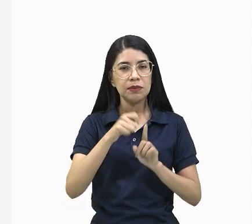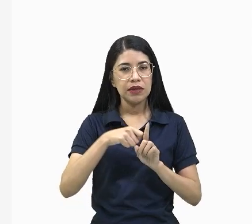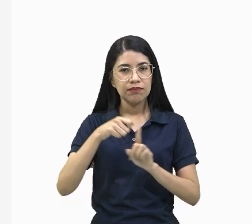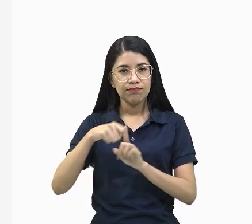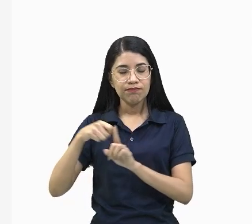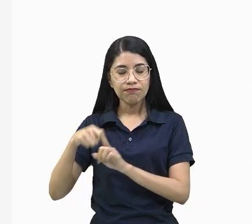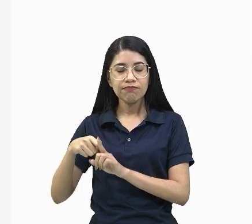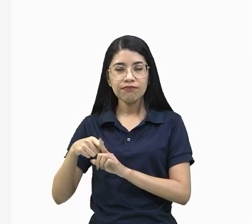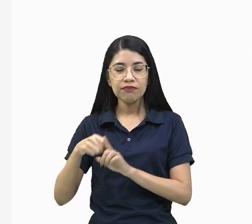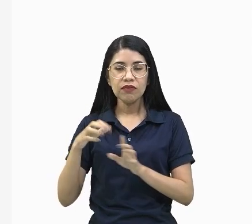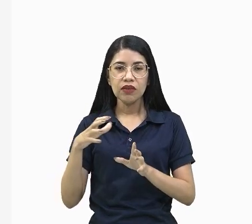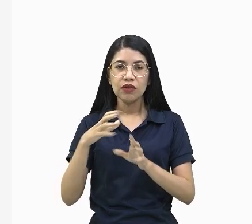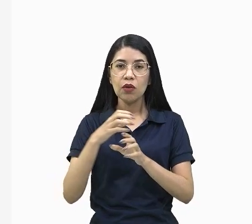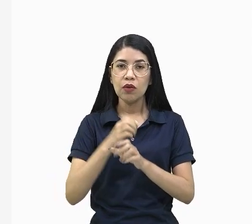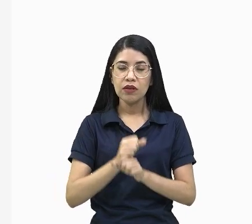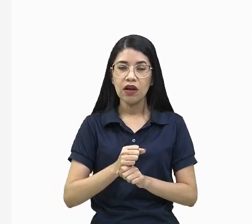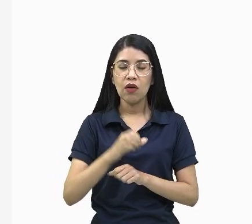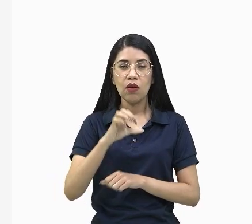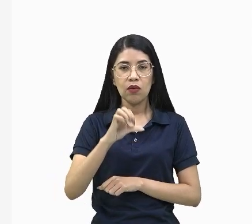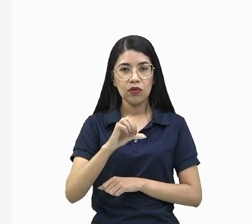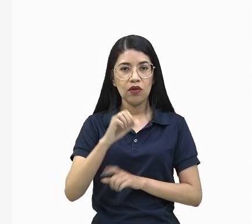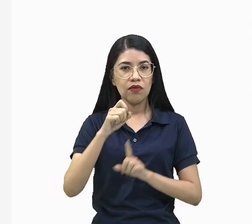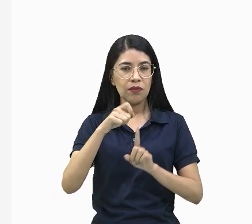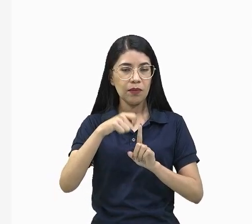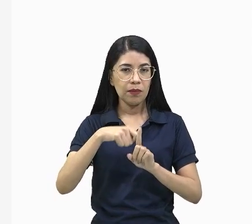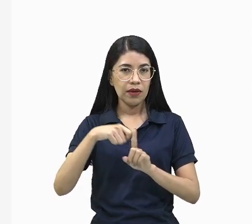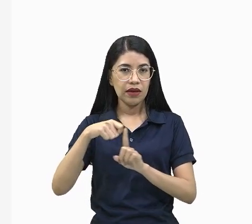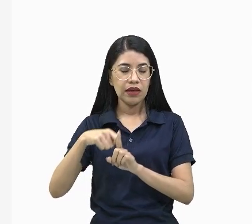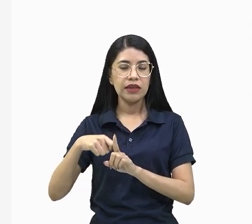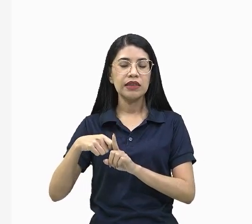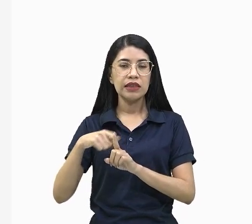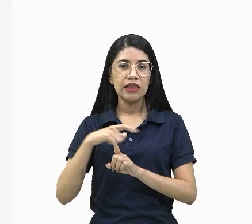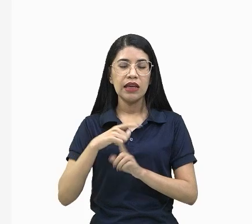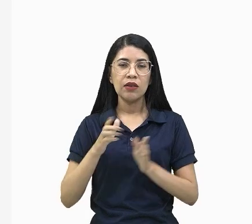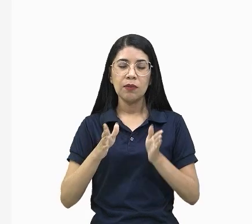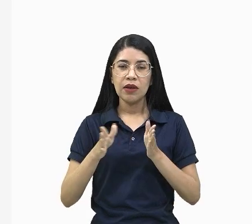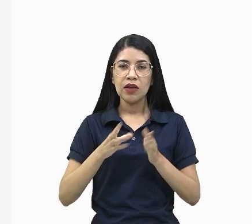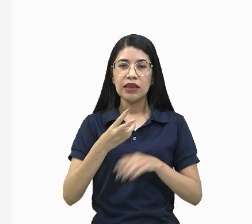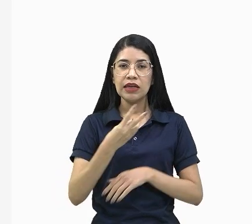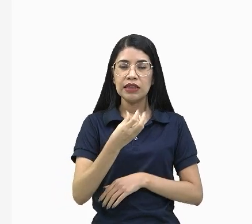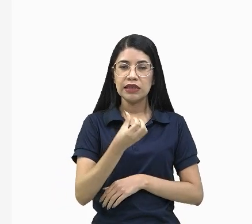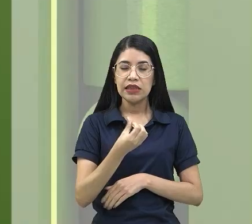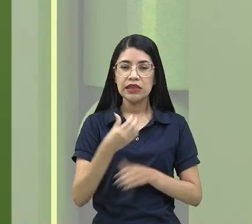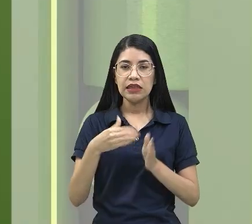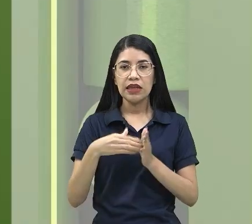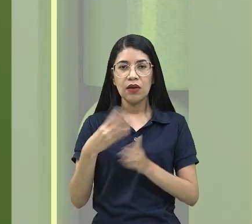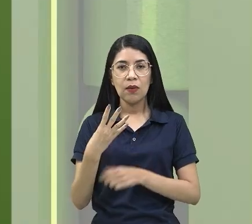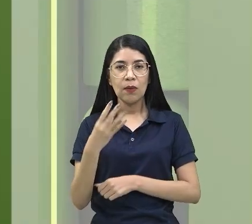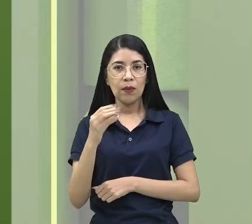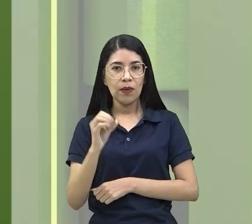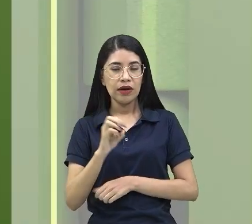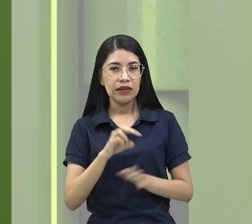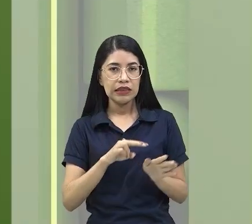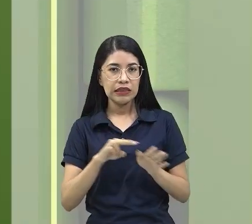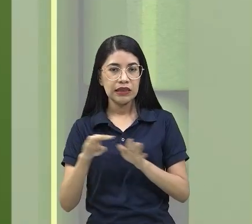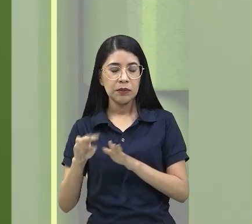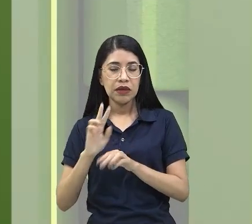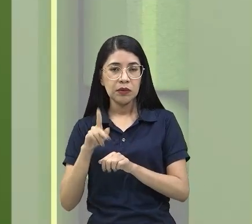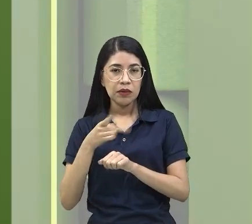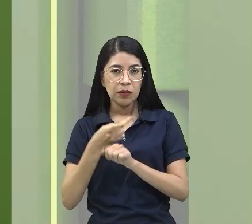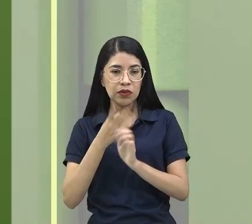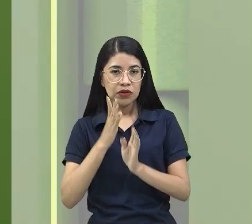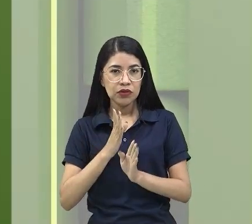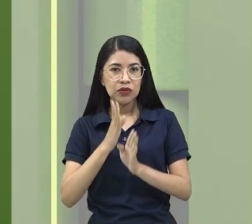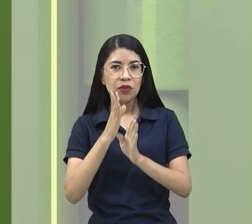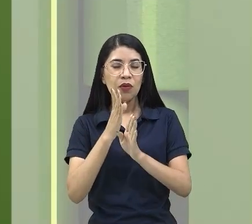duração, totalizando aí então 9 meses, abrangendo de 36 a 40 semanas. Então, após descobrirmos, né, que